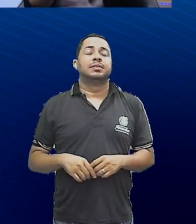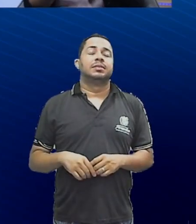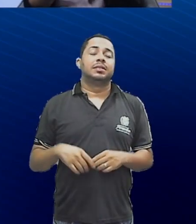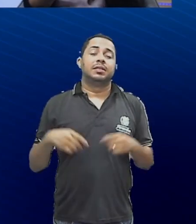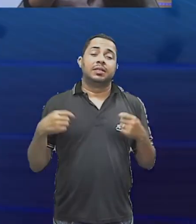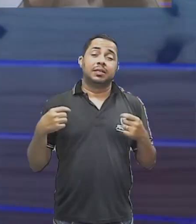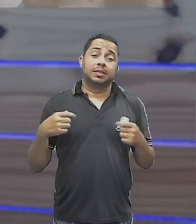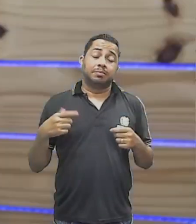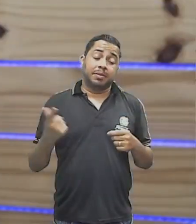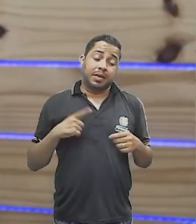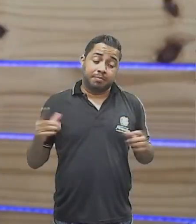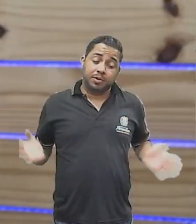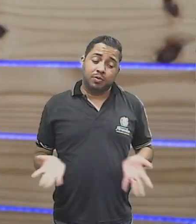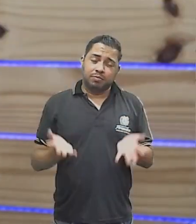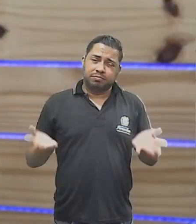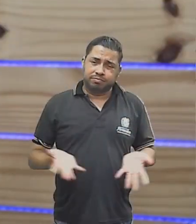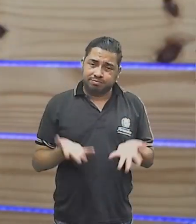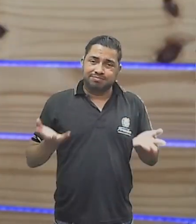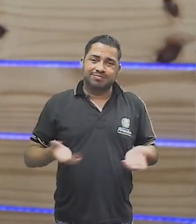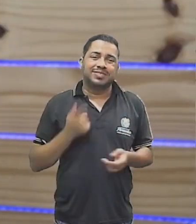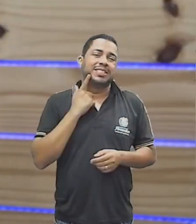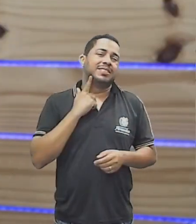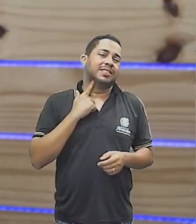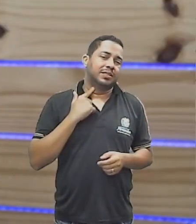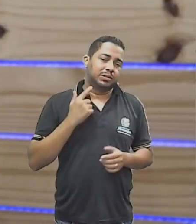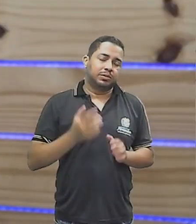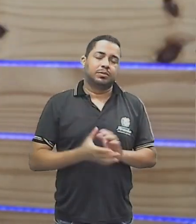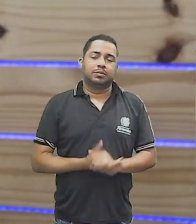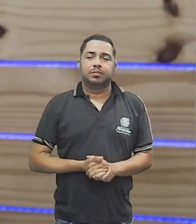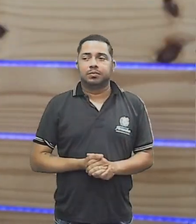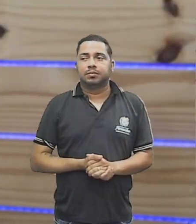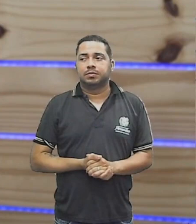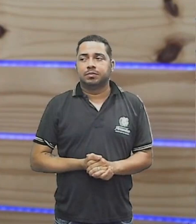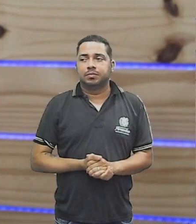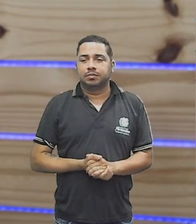tá, para provocar desejos.